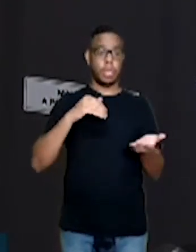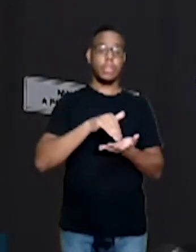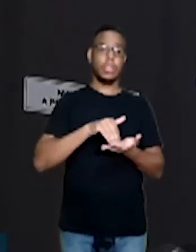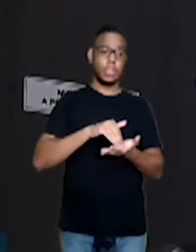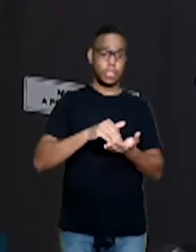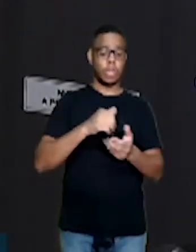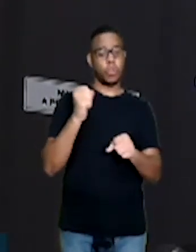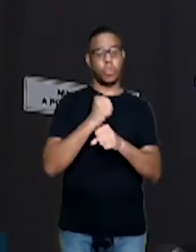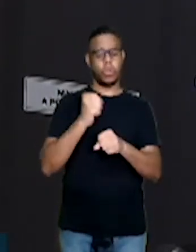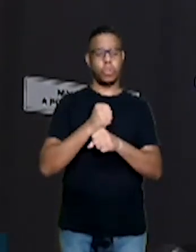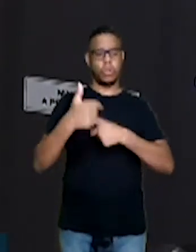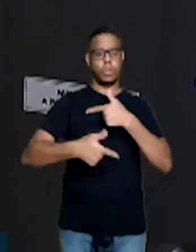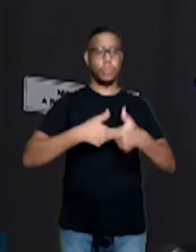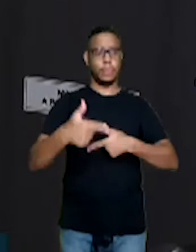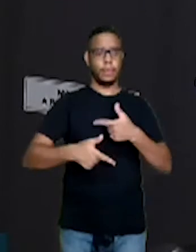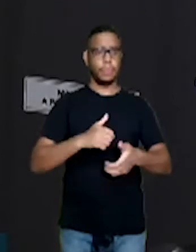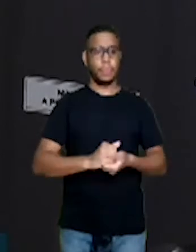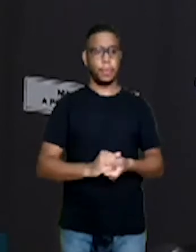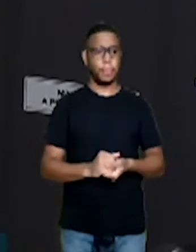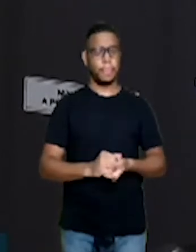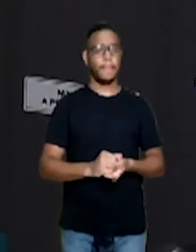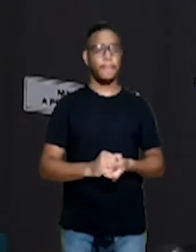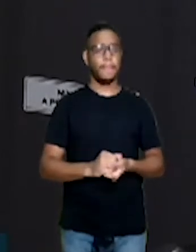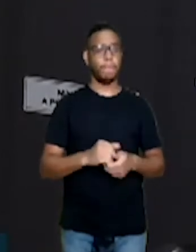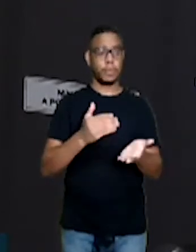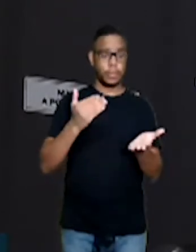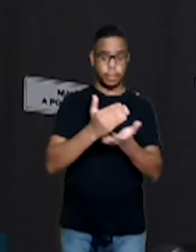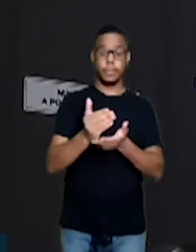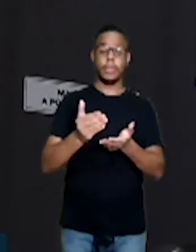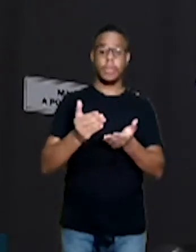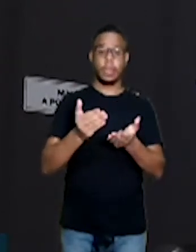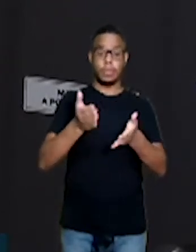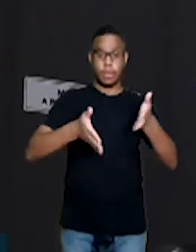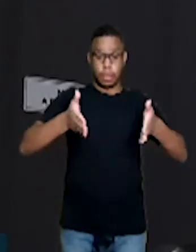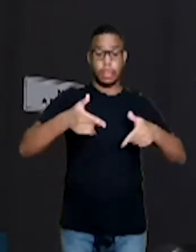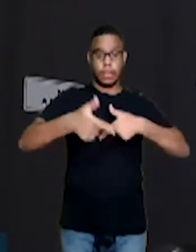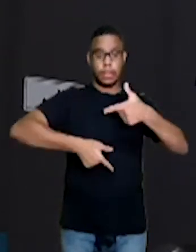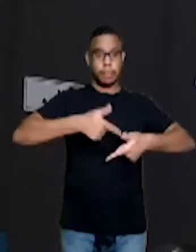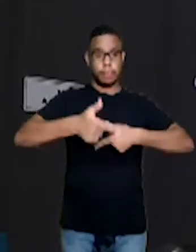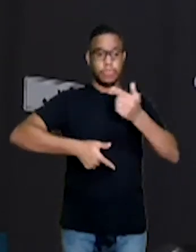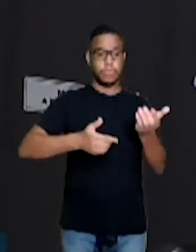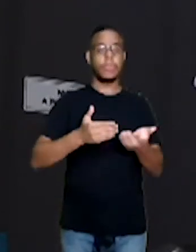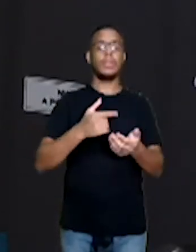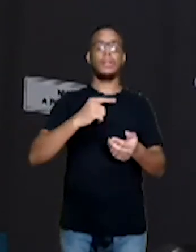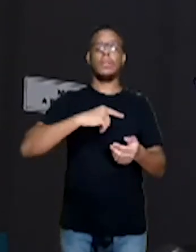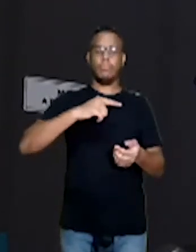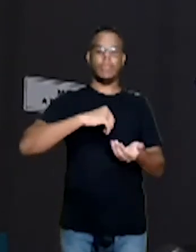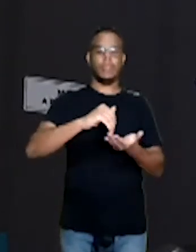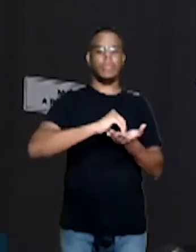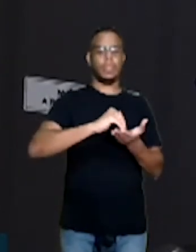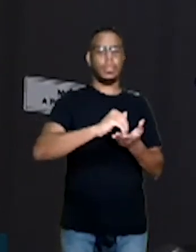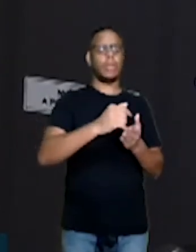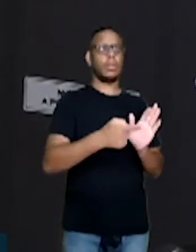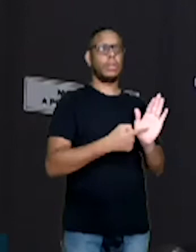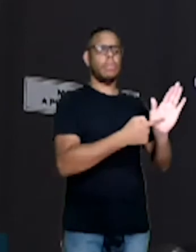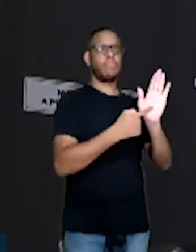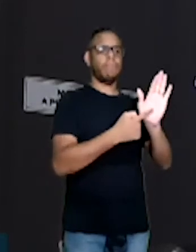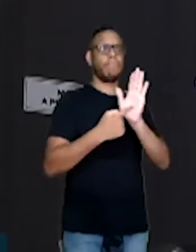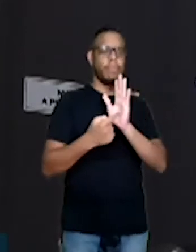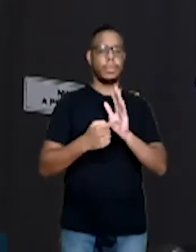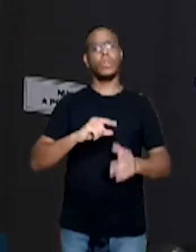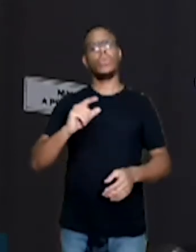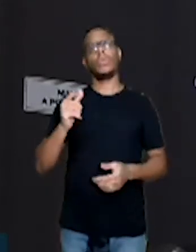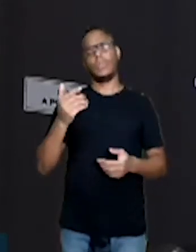Obra, né, que desde o início do mandato esteve lá secretários à frente e, olha, é lógico,